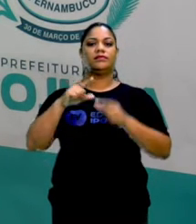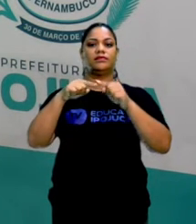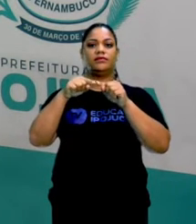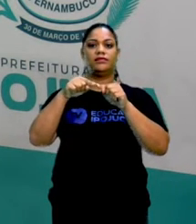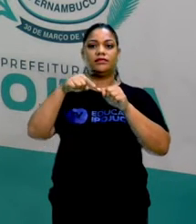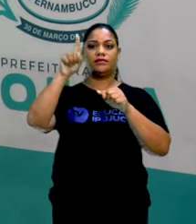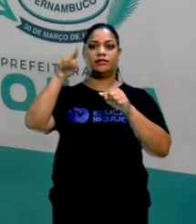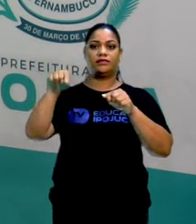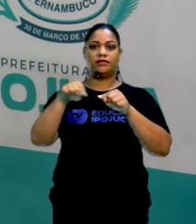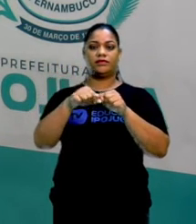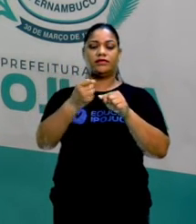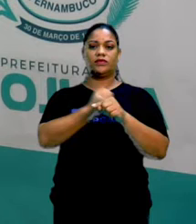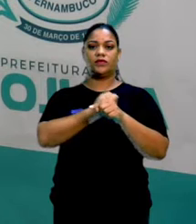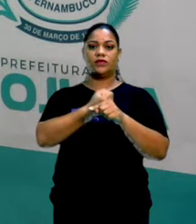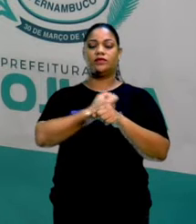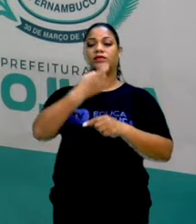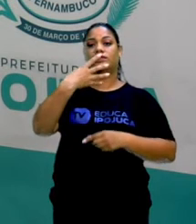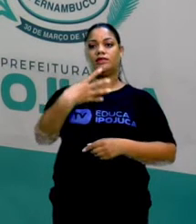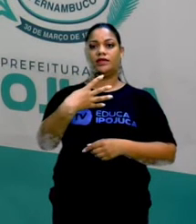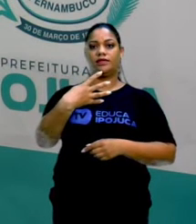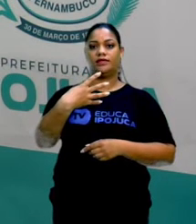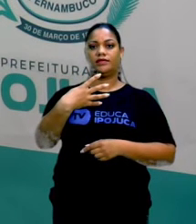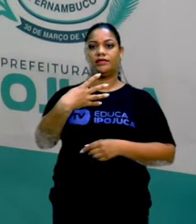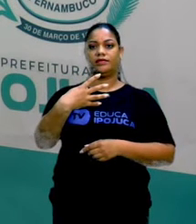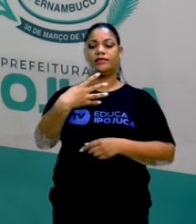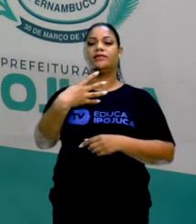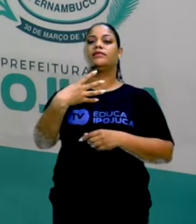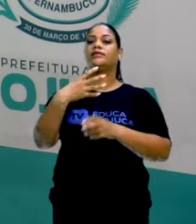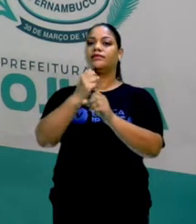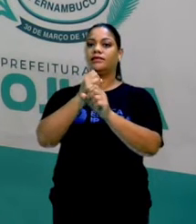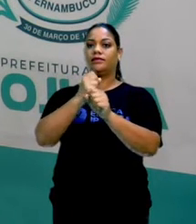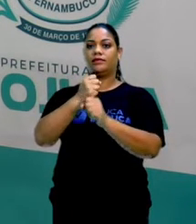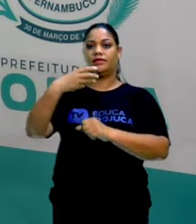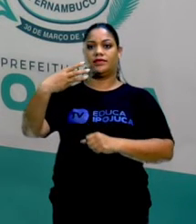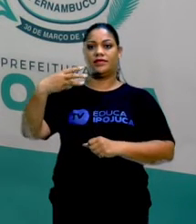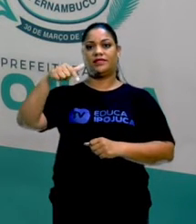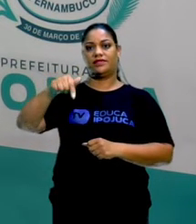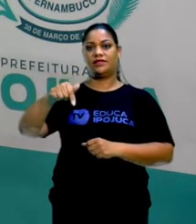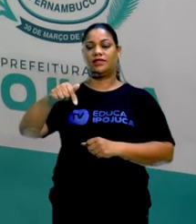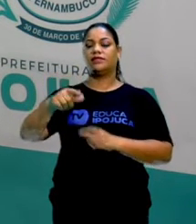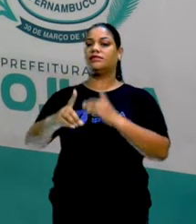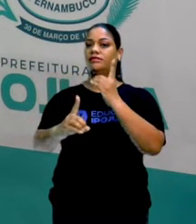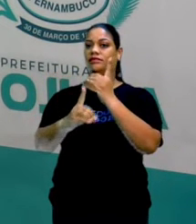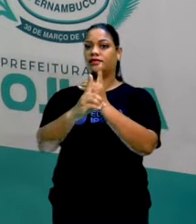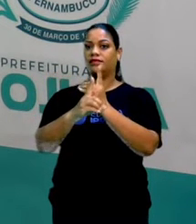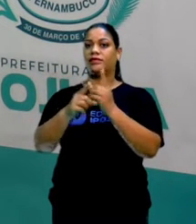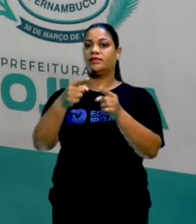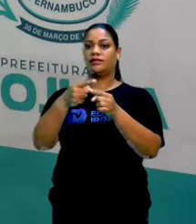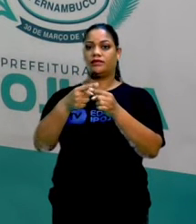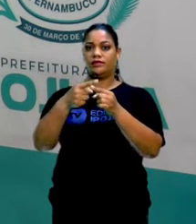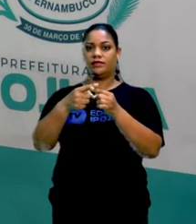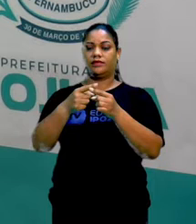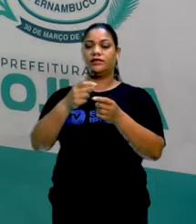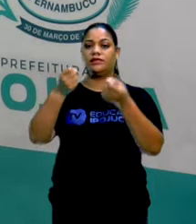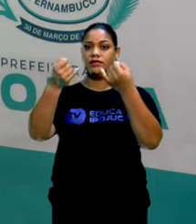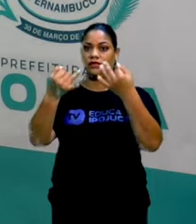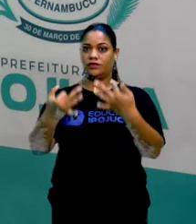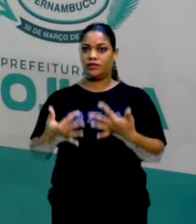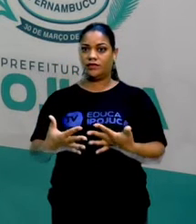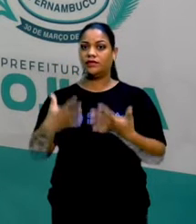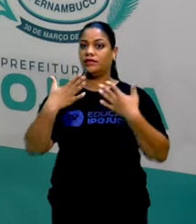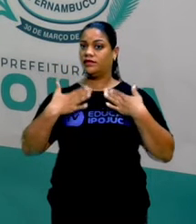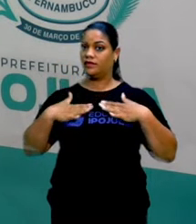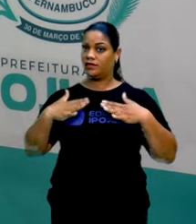número escondido aqui, então aqui eu tenho 4. 4 mais 3 é 7, então aqui eu achei o 7. Por quê? Vou explicar